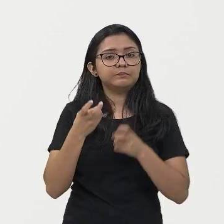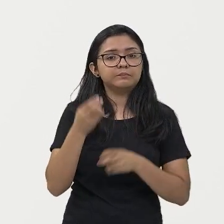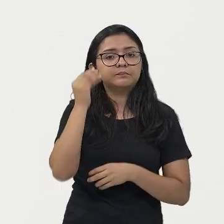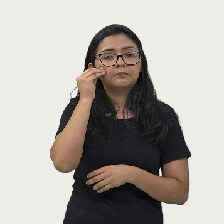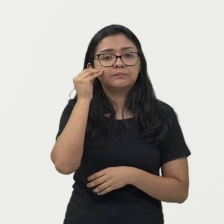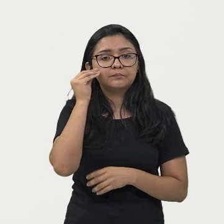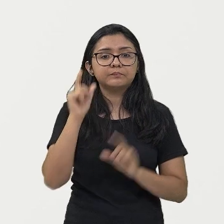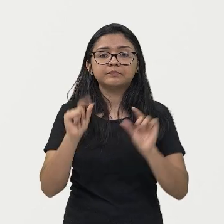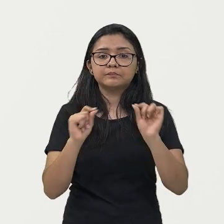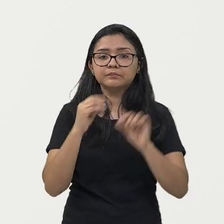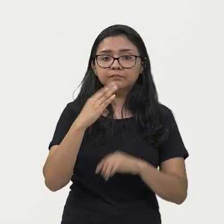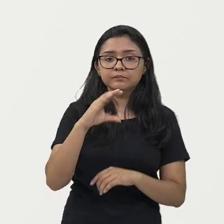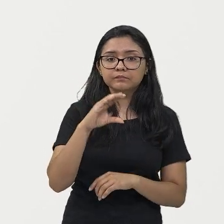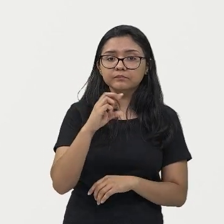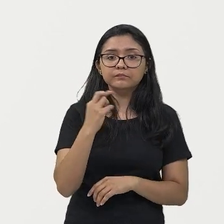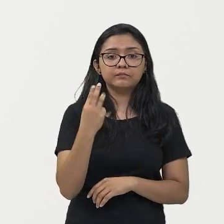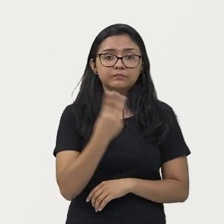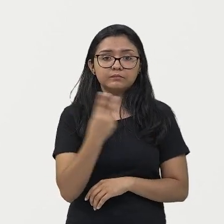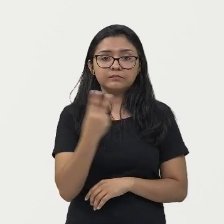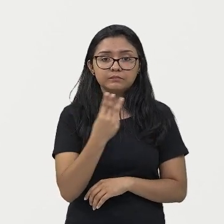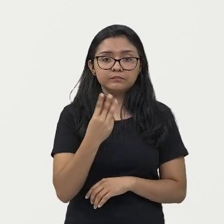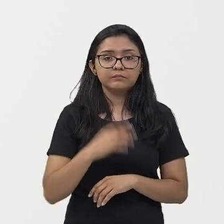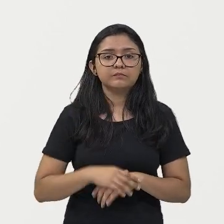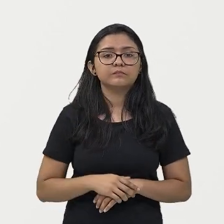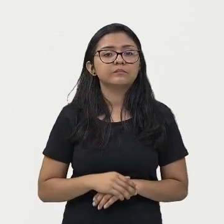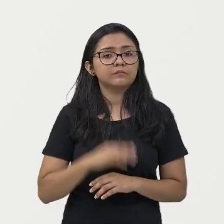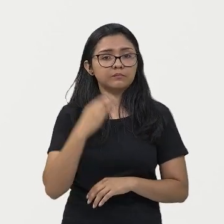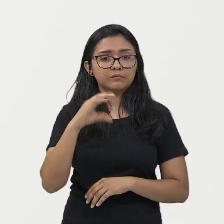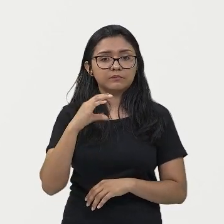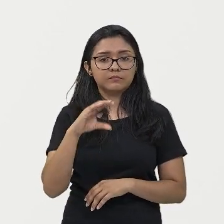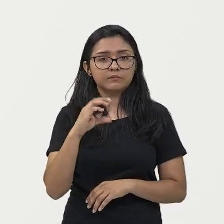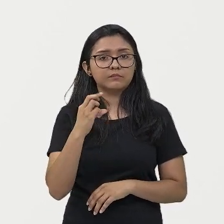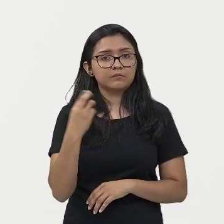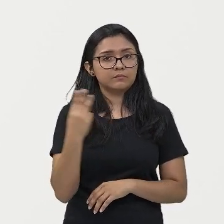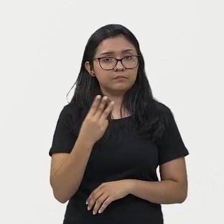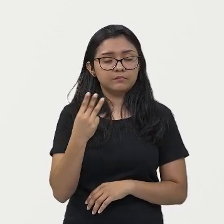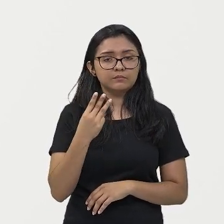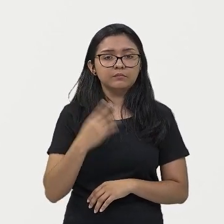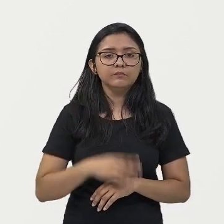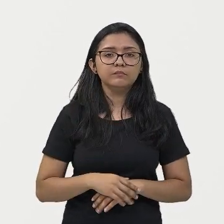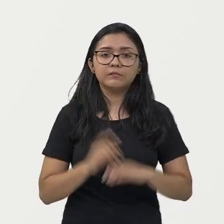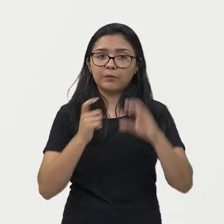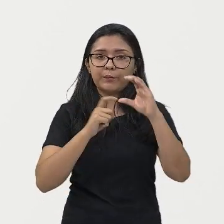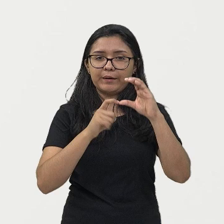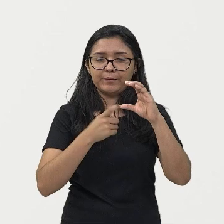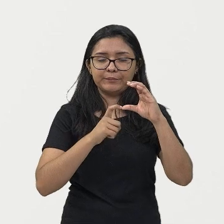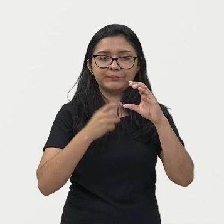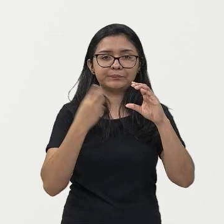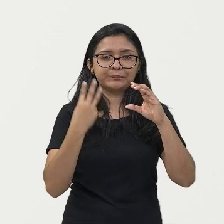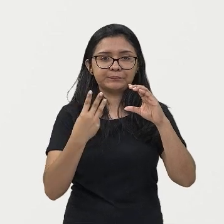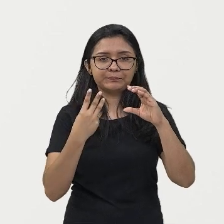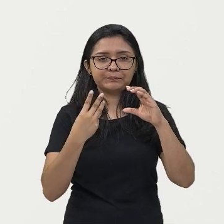terciário. Aqui eu também tenho presença de um carbono terciário. Aqui, ó,